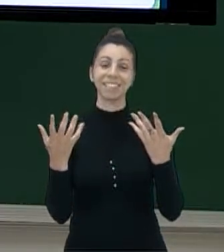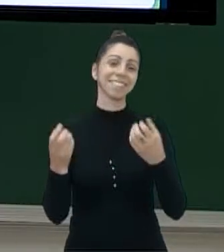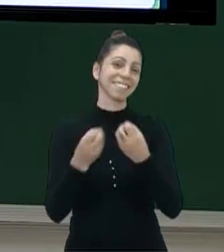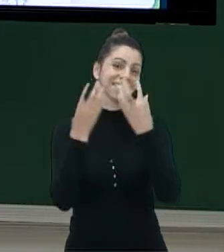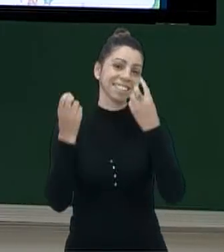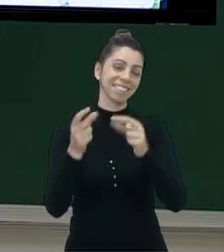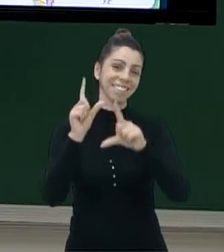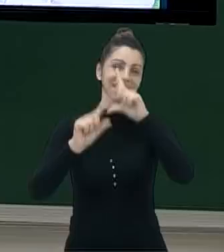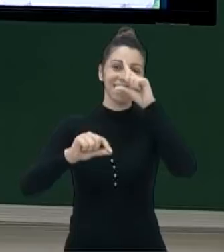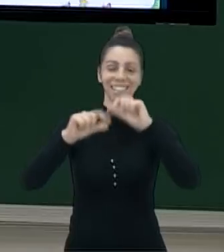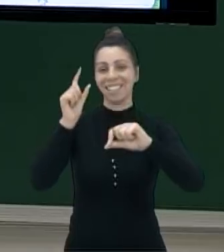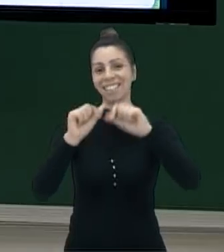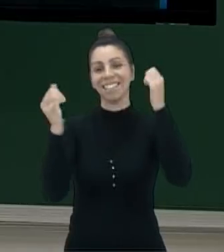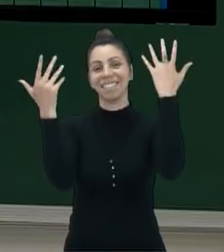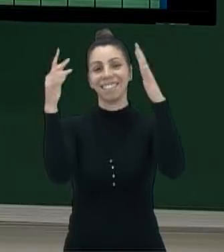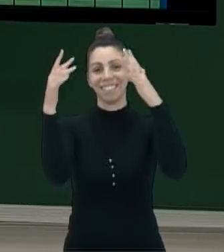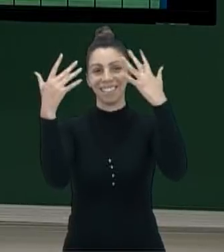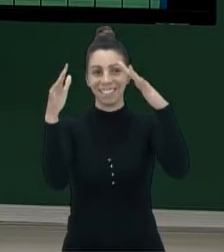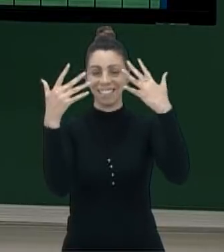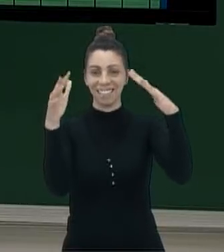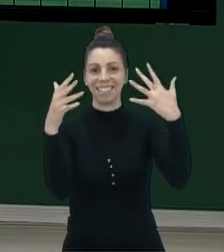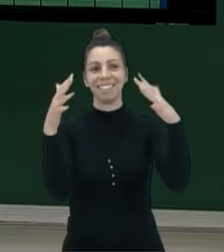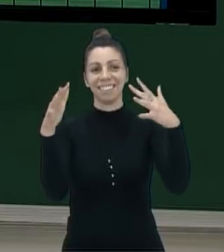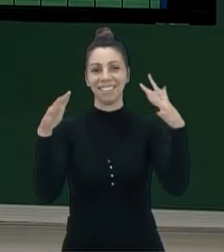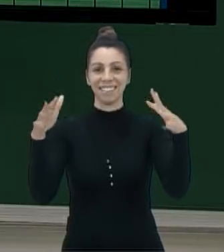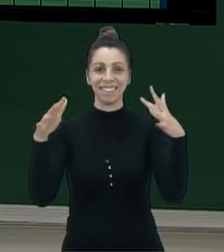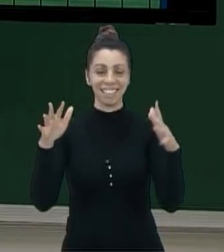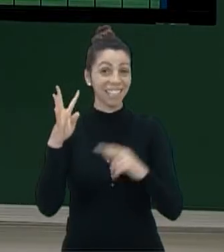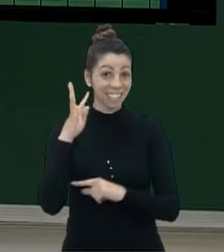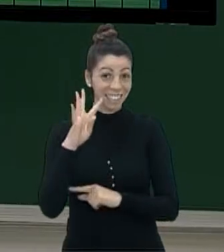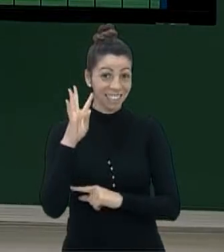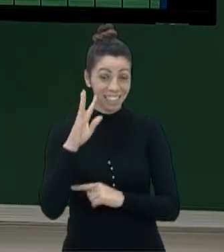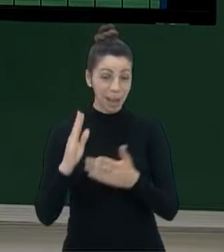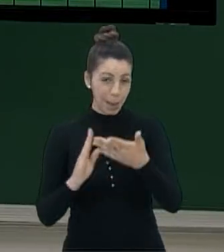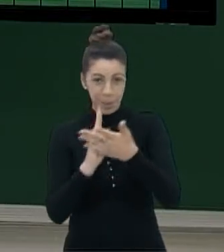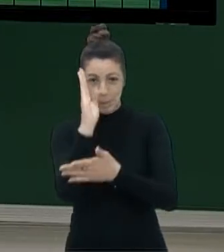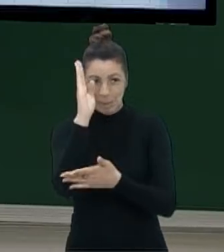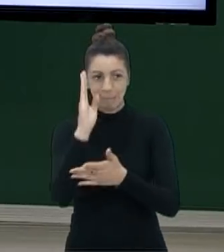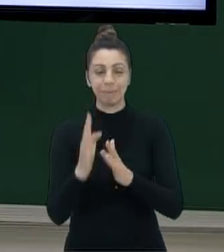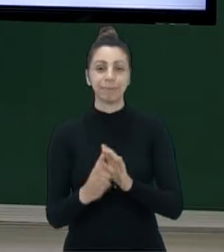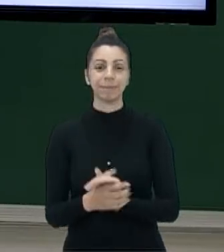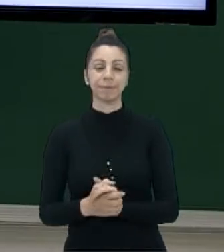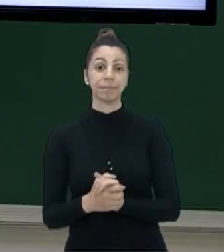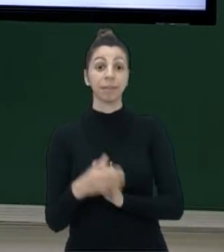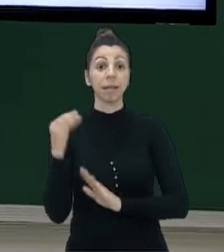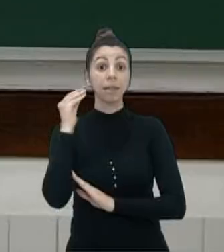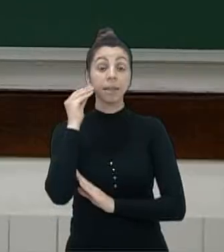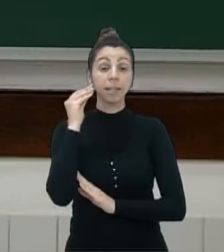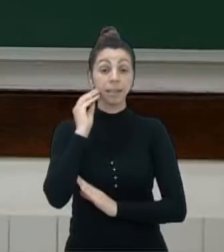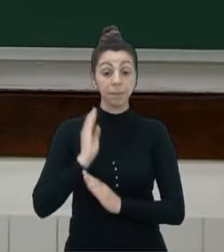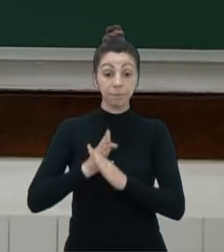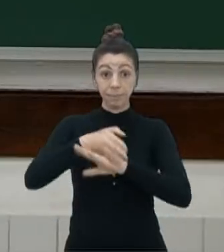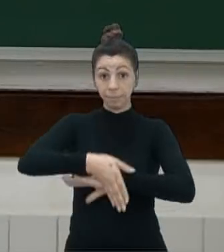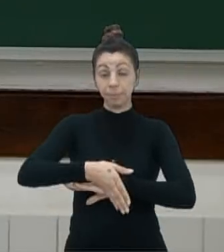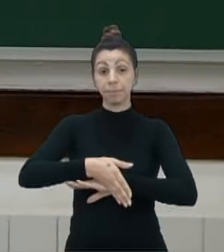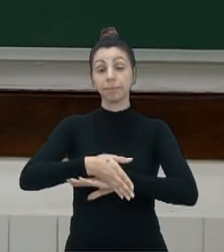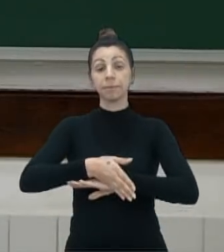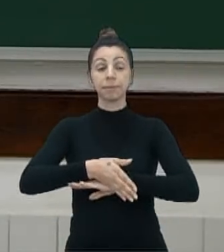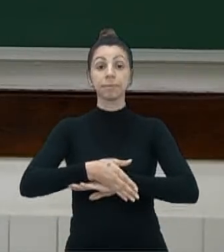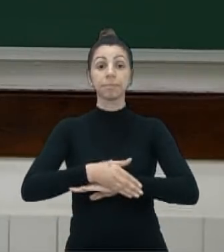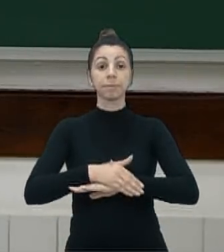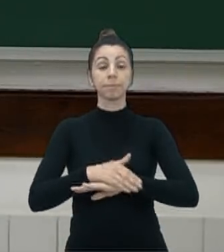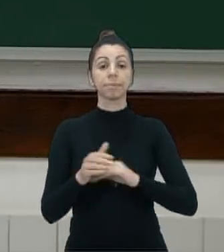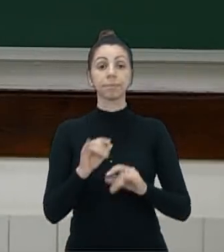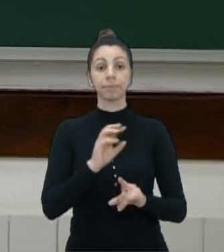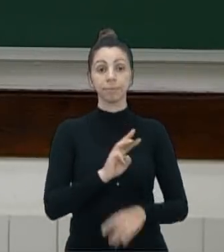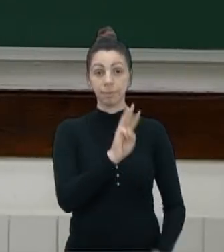Olha lá, localizado mais um par ordenado. Legal, né? Então, tentem acessar a ferramenta, entrem no